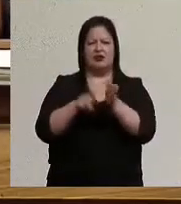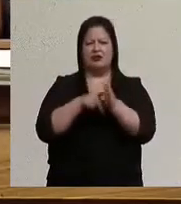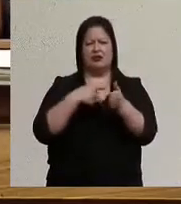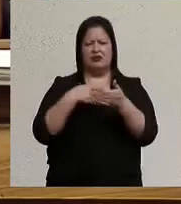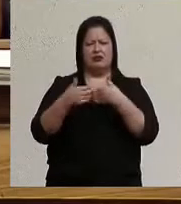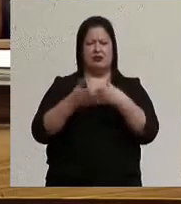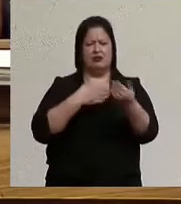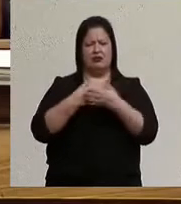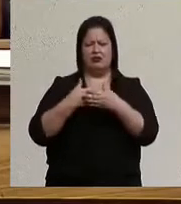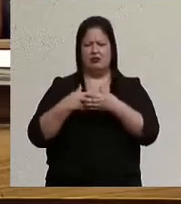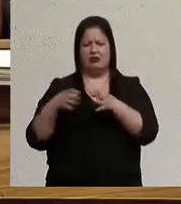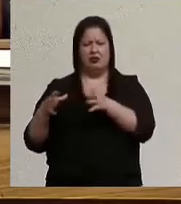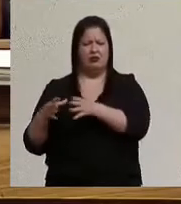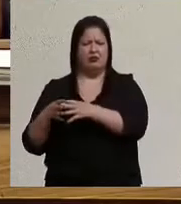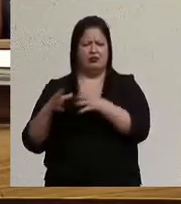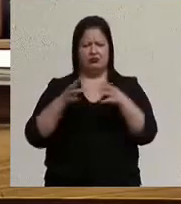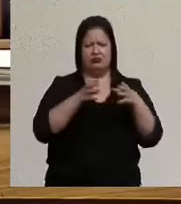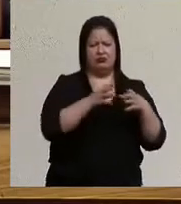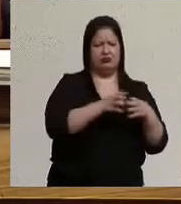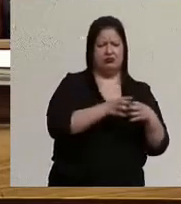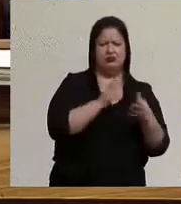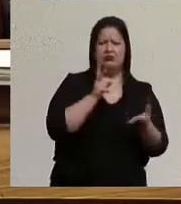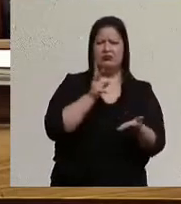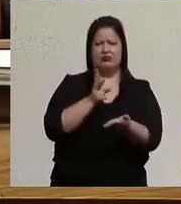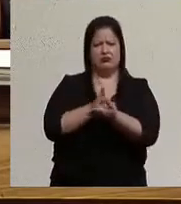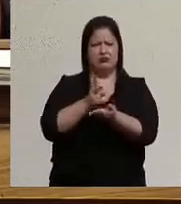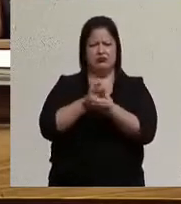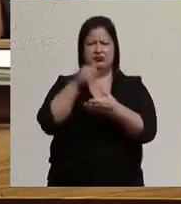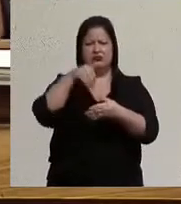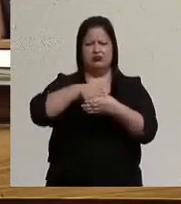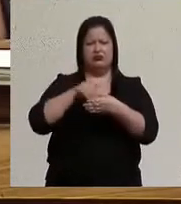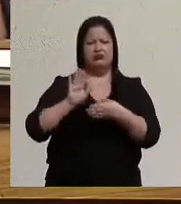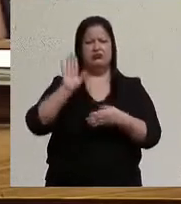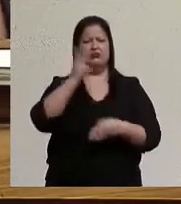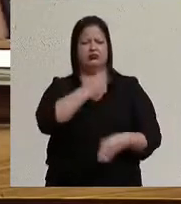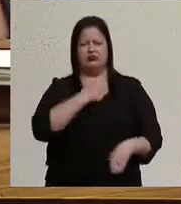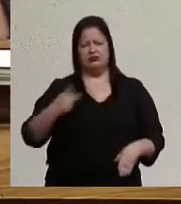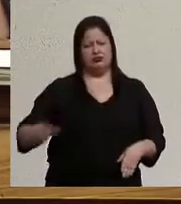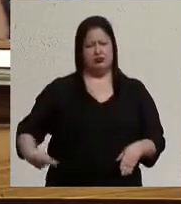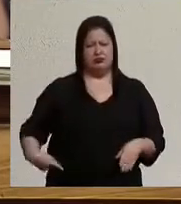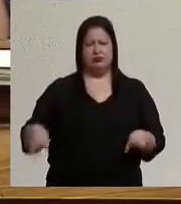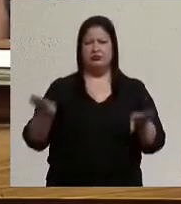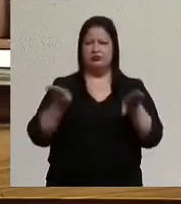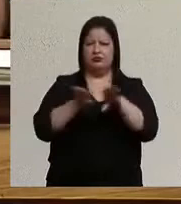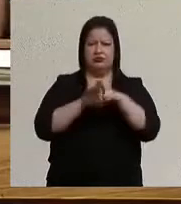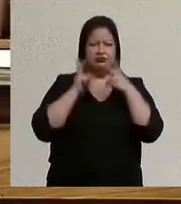lados Pelo menos eu sou assim me manifestei assim inclusive nessa eleição presidencial